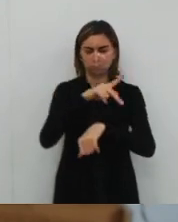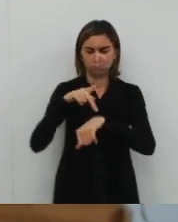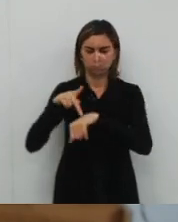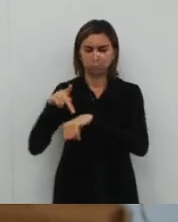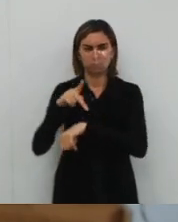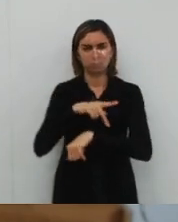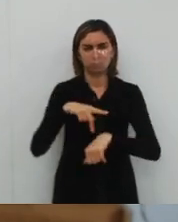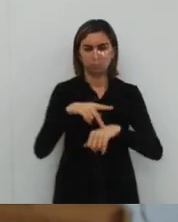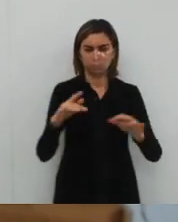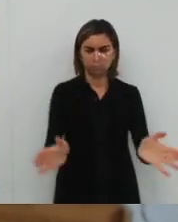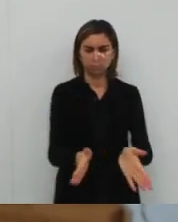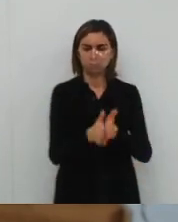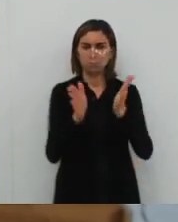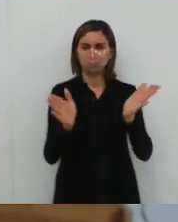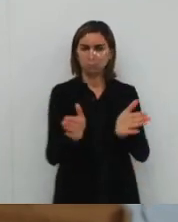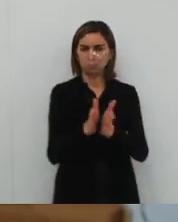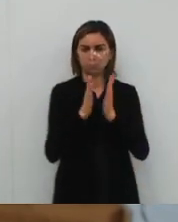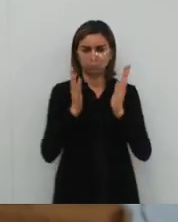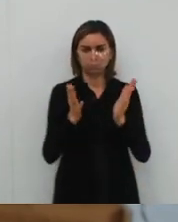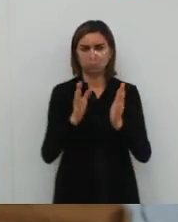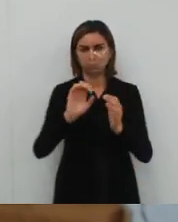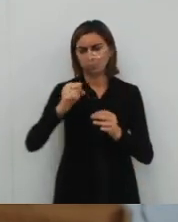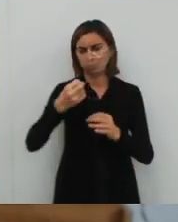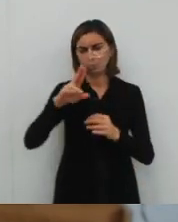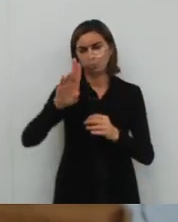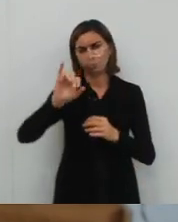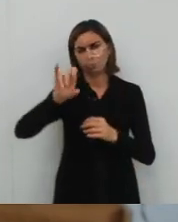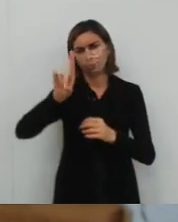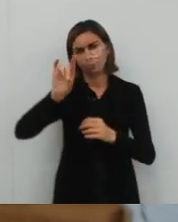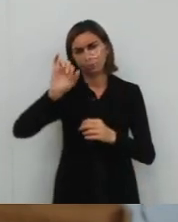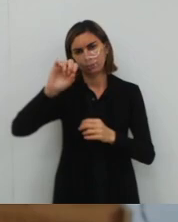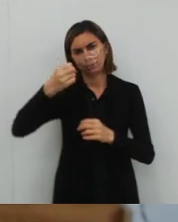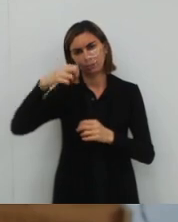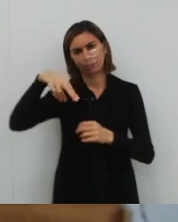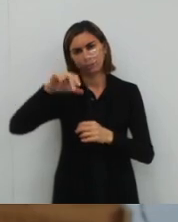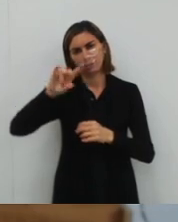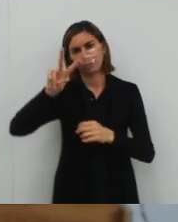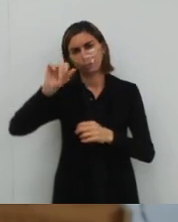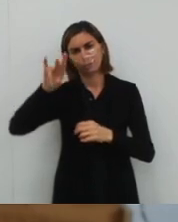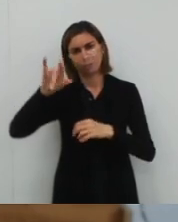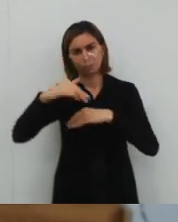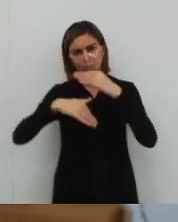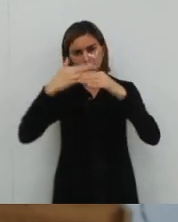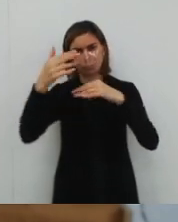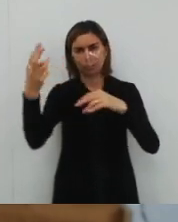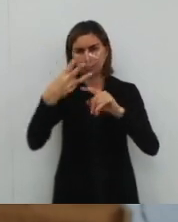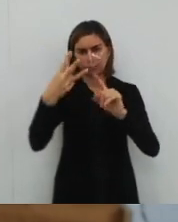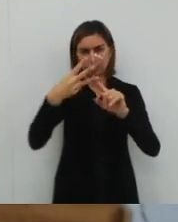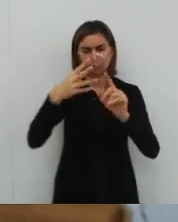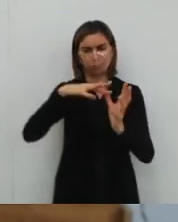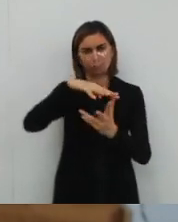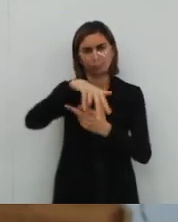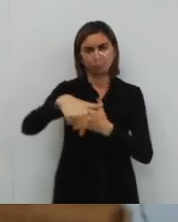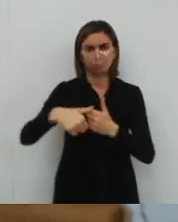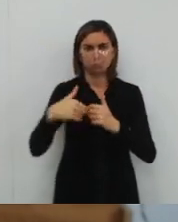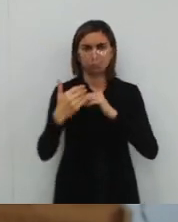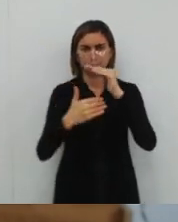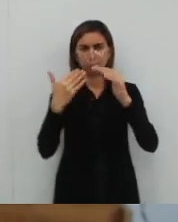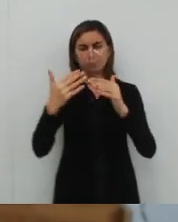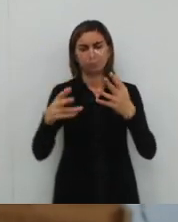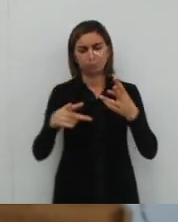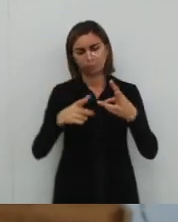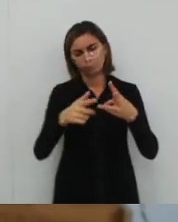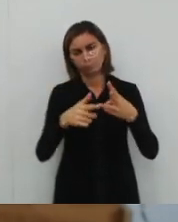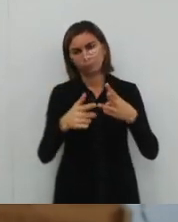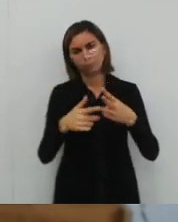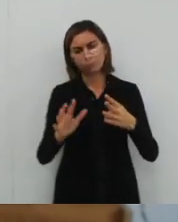países pobres, chamados de subdesenvolvidos na época, ou considerados do terceiro mundo, fossem